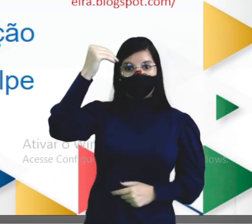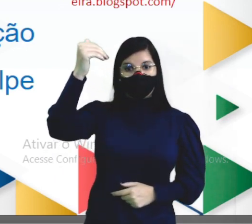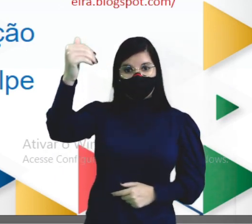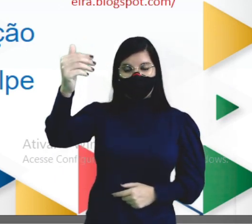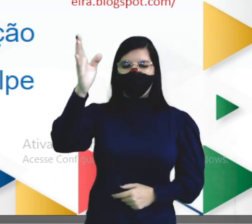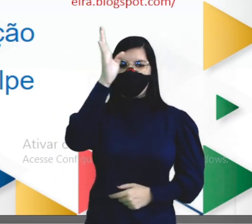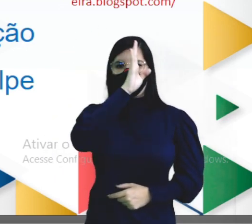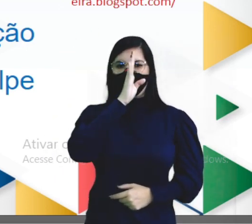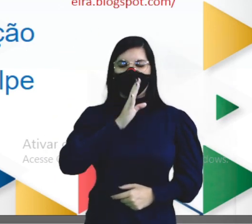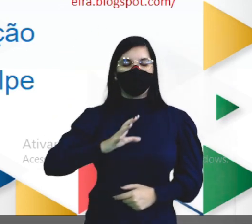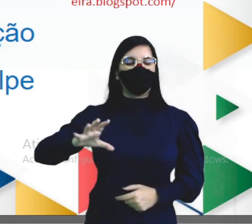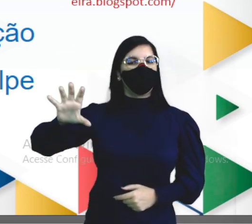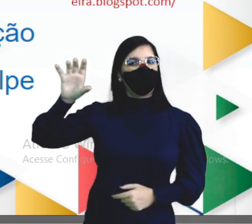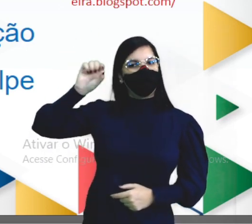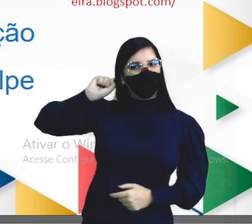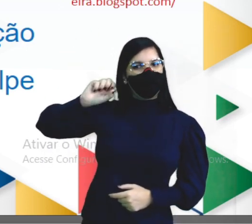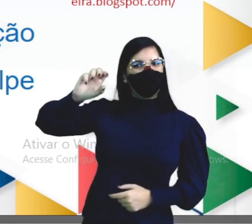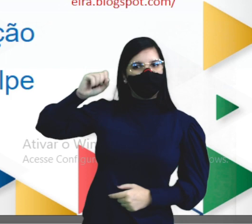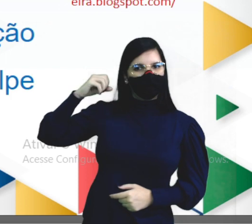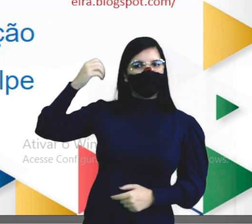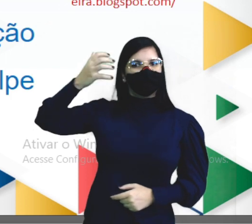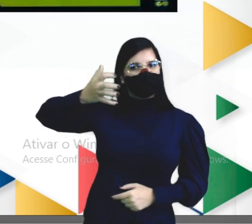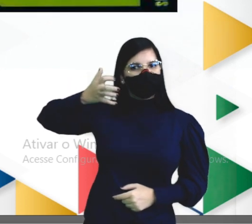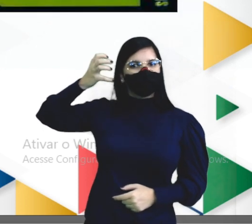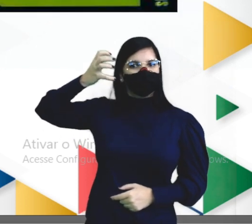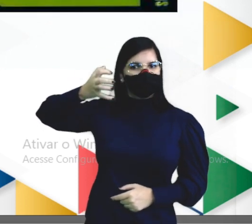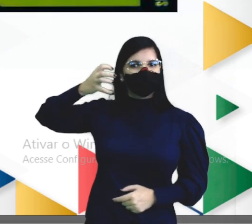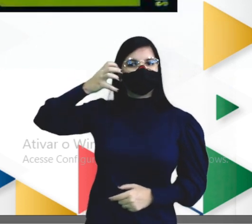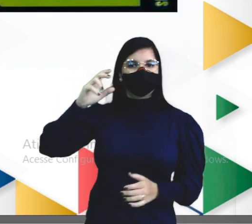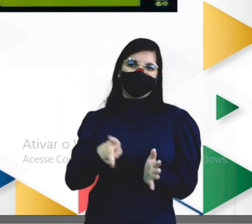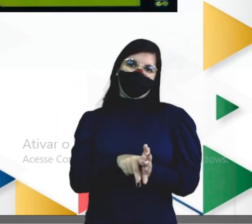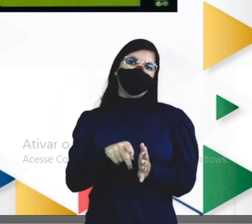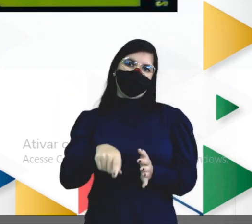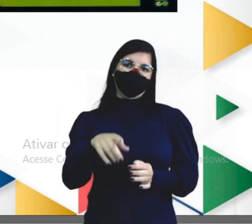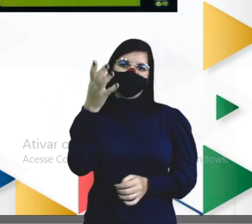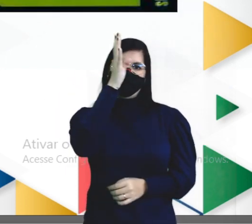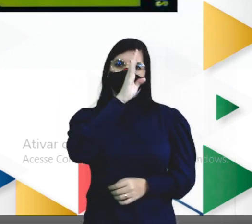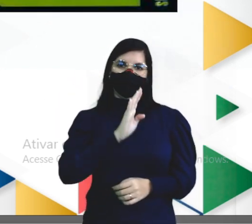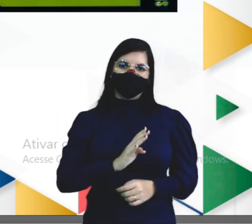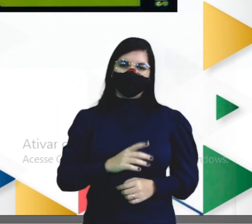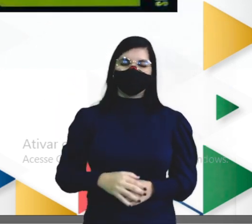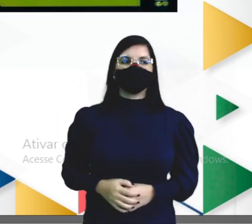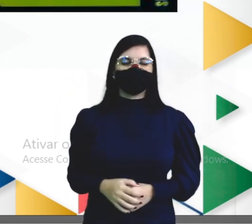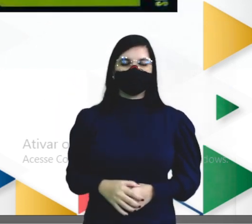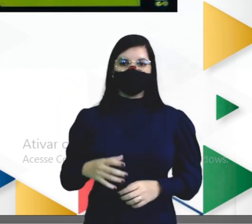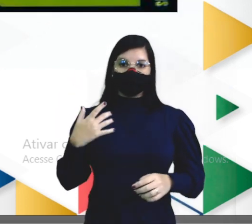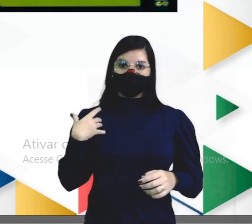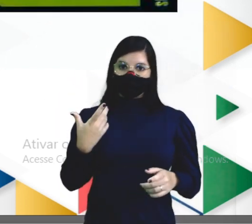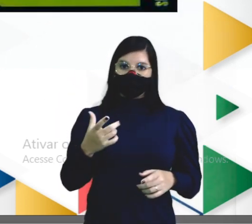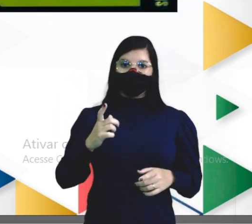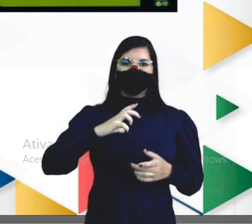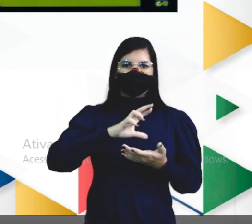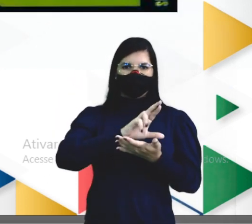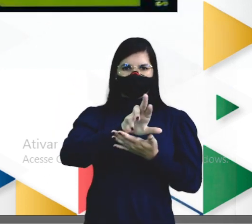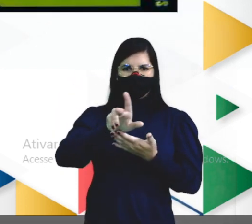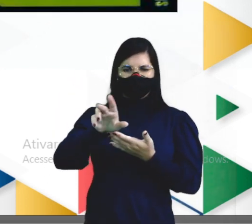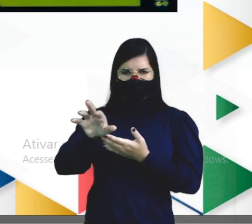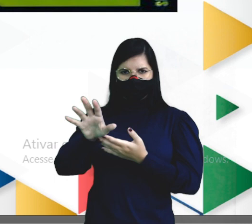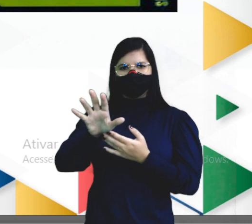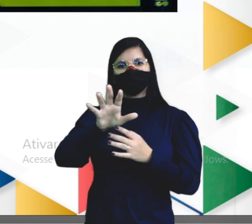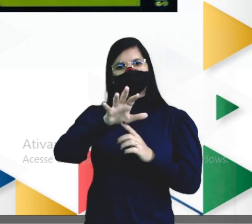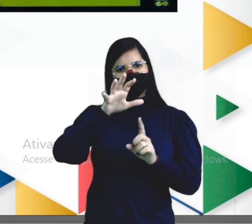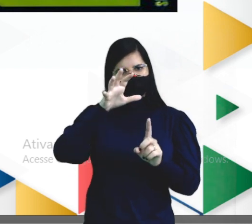no Brasil, então é música brasileira. A música popular brasileira teve diversas